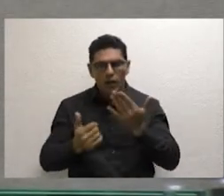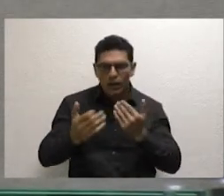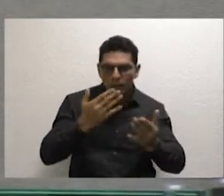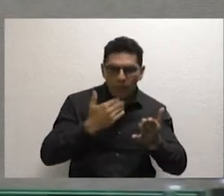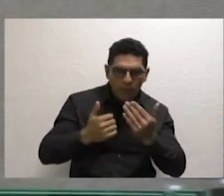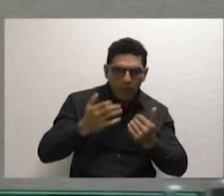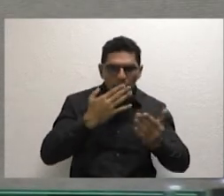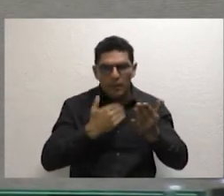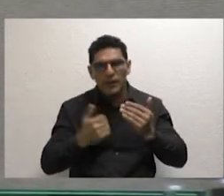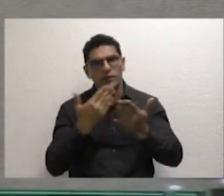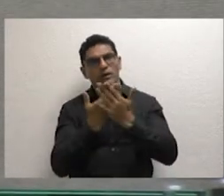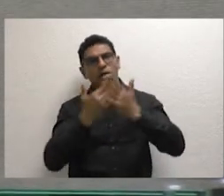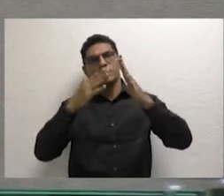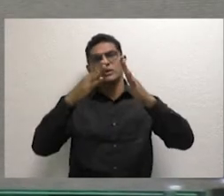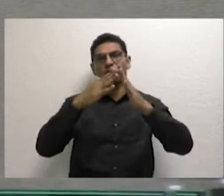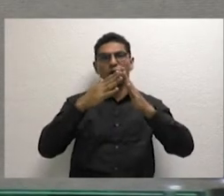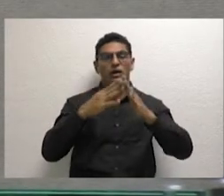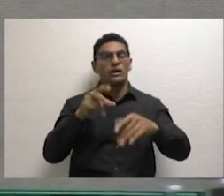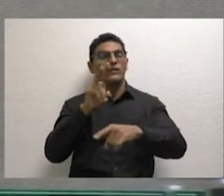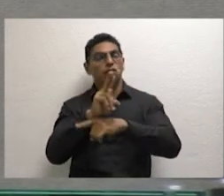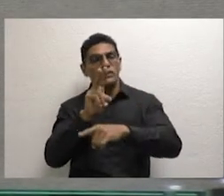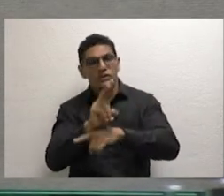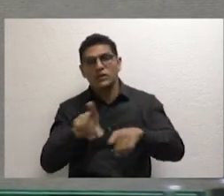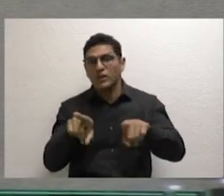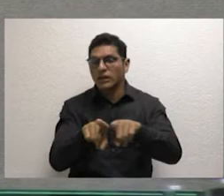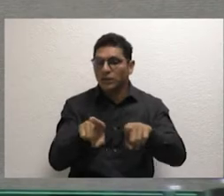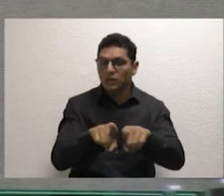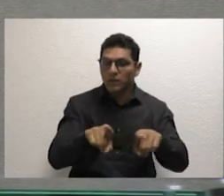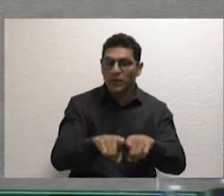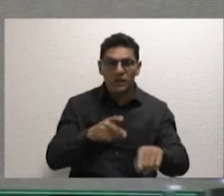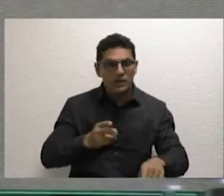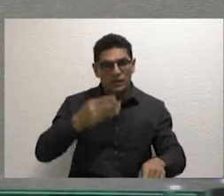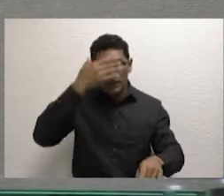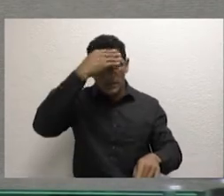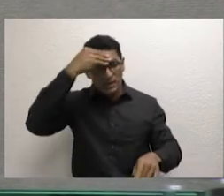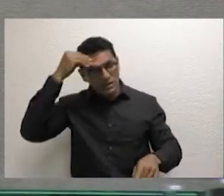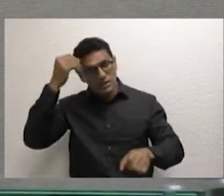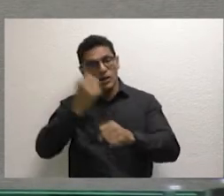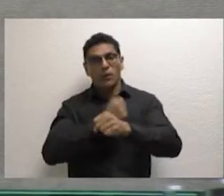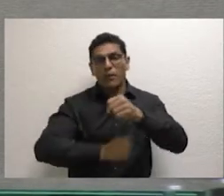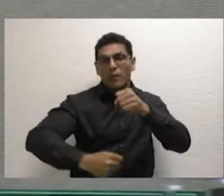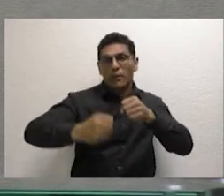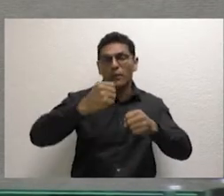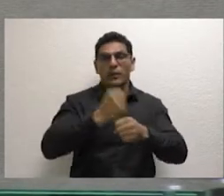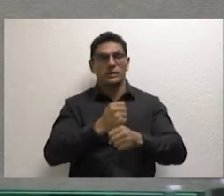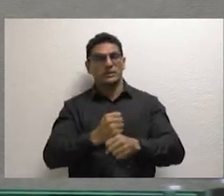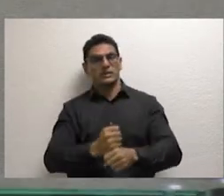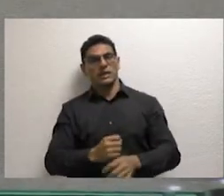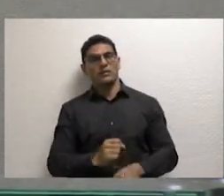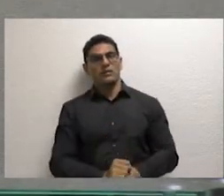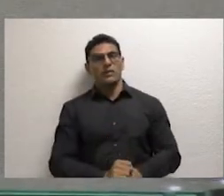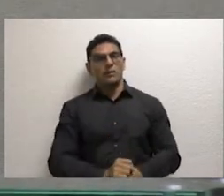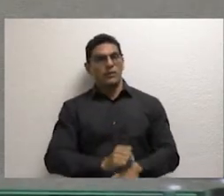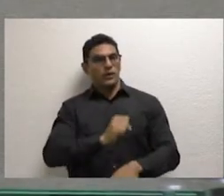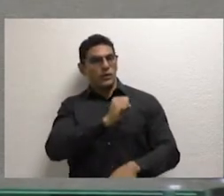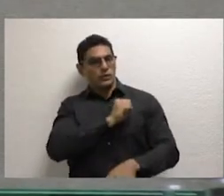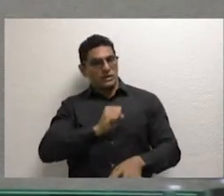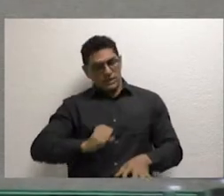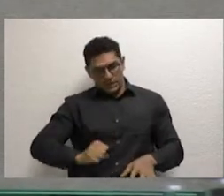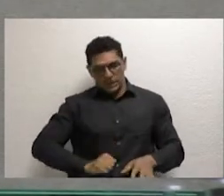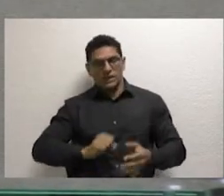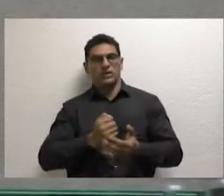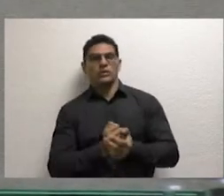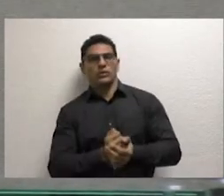pessoas que muitas vezes são esquecidas no ano passado por iniciativa do senador Eduardo Braga nós começamos